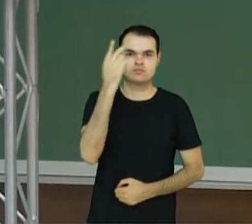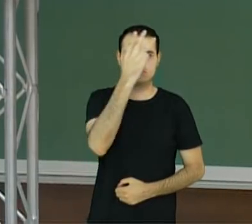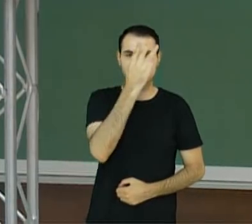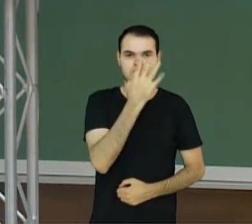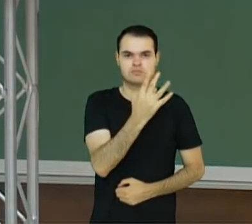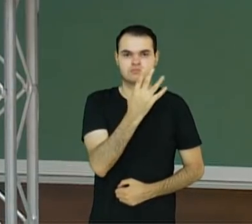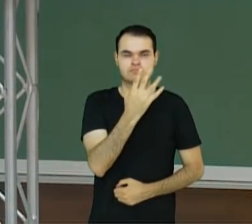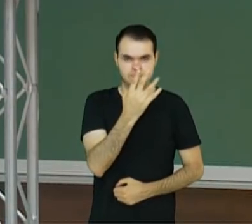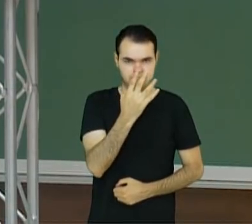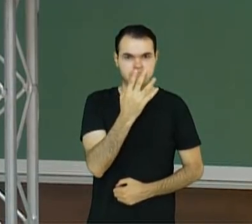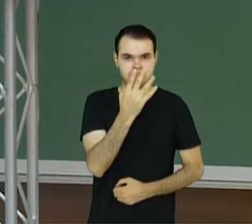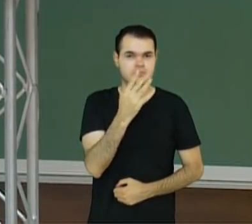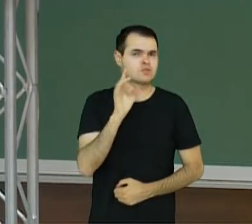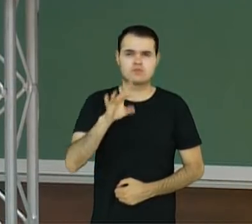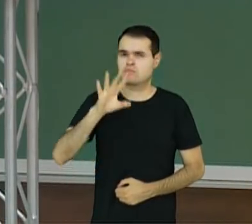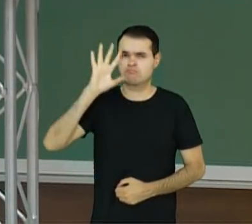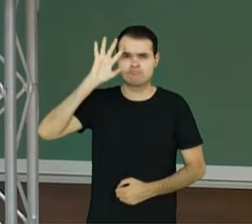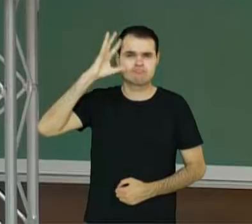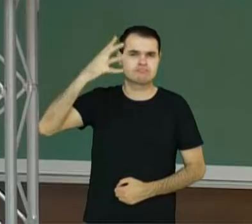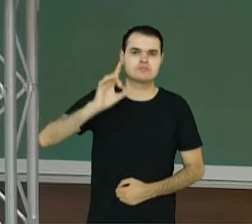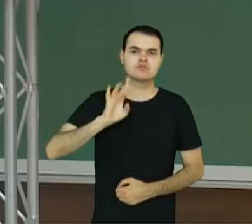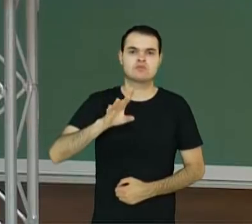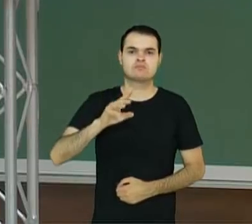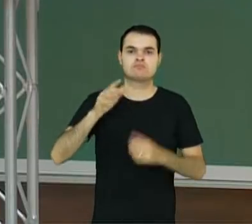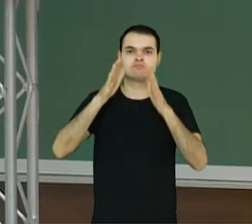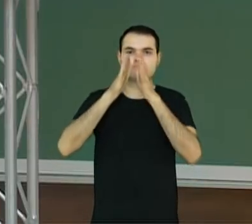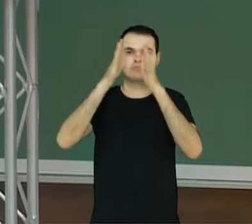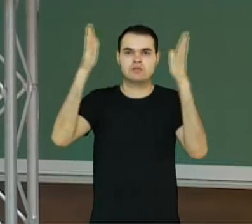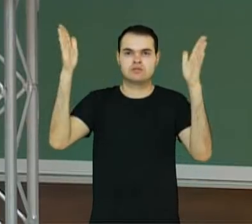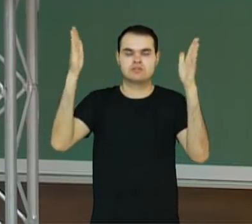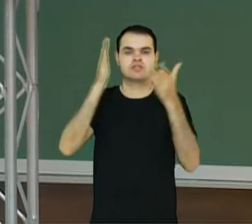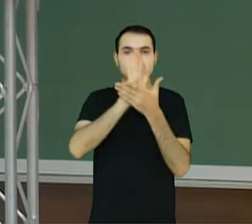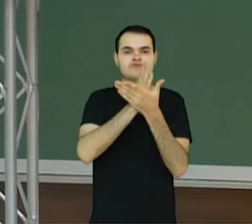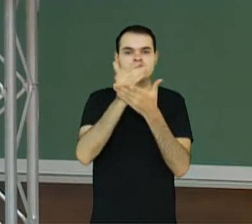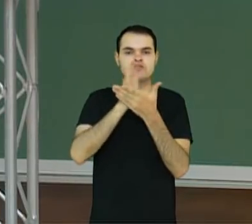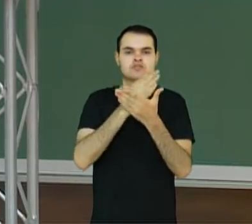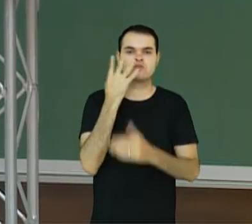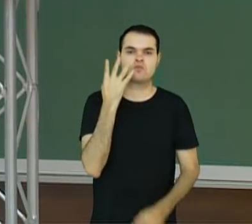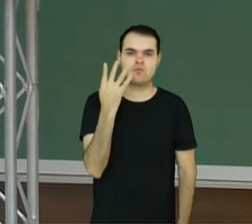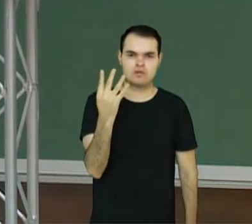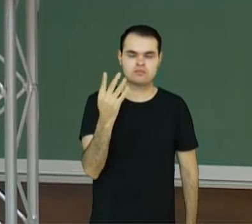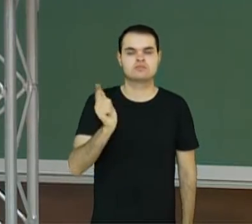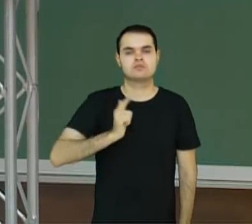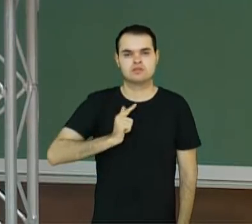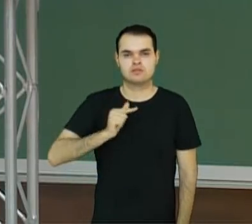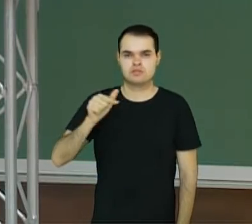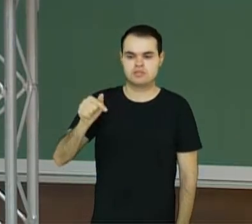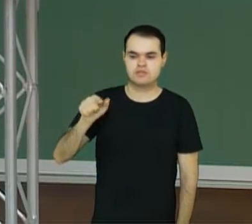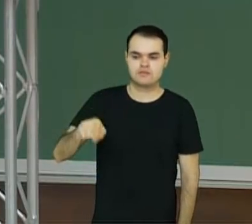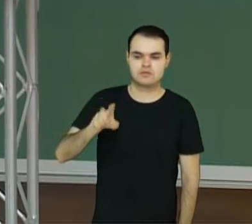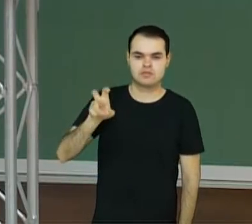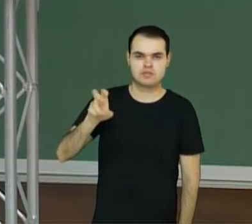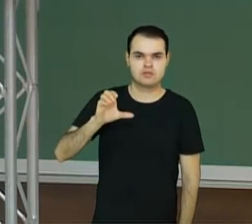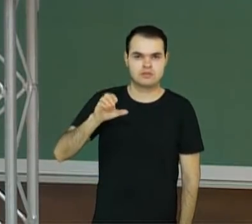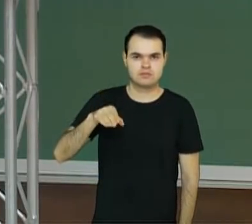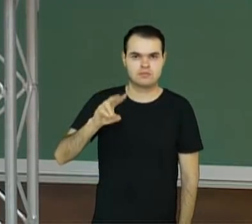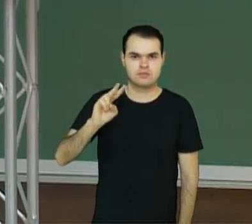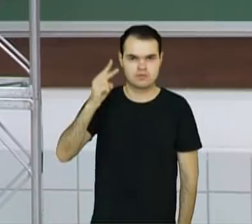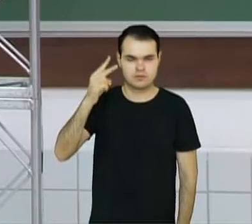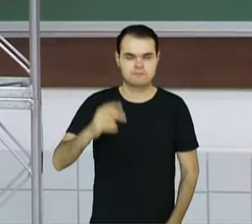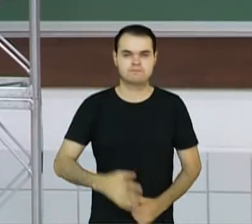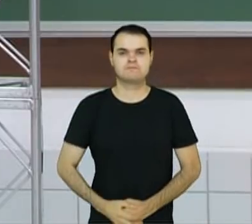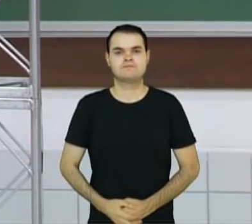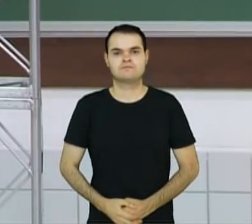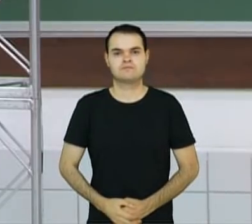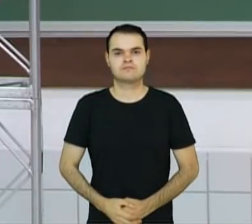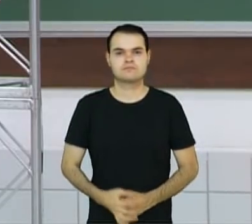partes. Então, era só você calcular a área do losango grande e dividir em 4 partes, você tem 7,5 centímetros quadrados. Então,